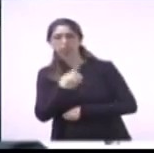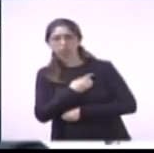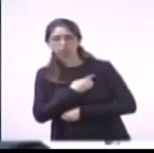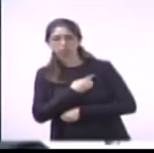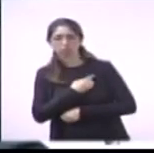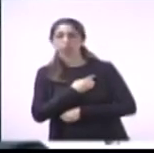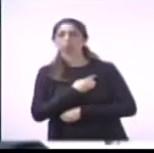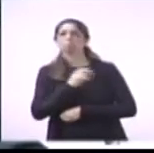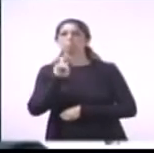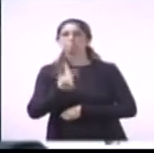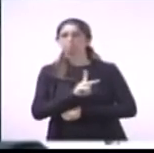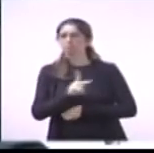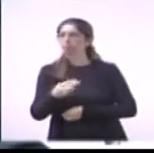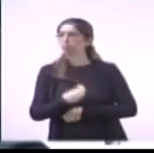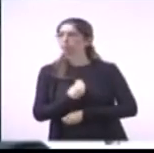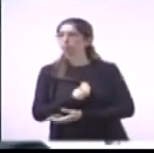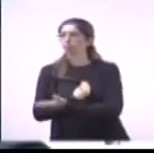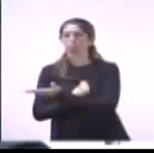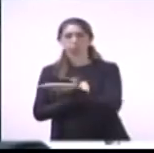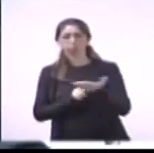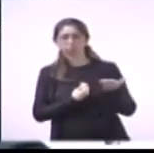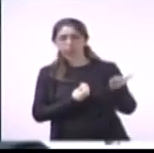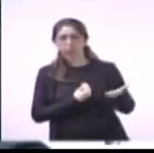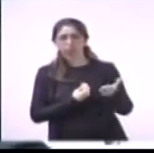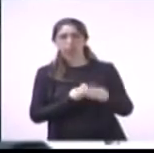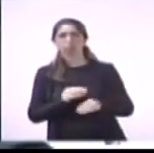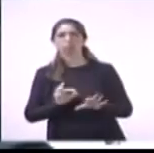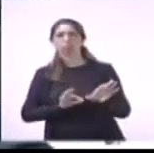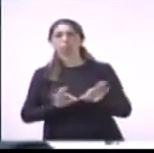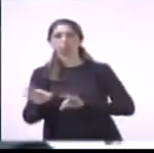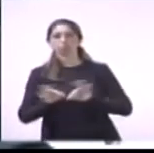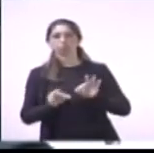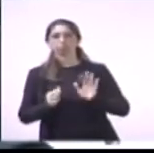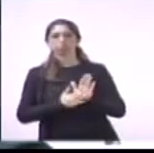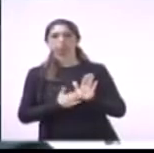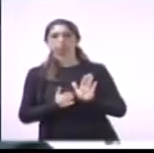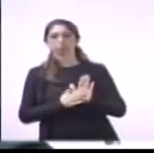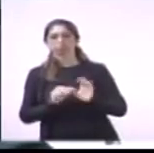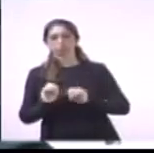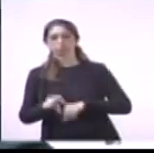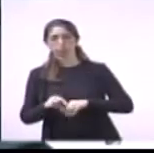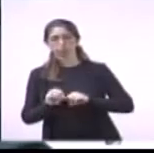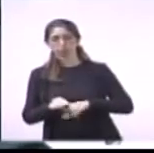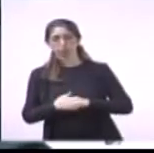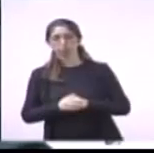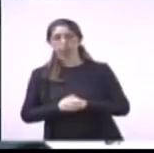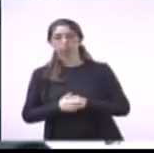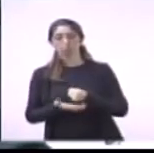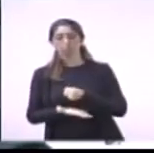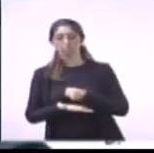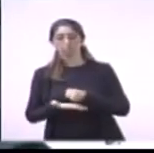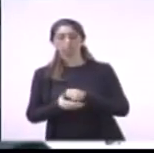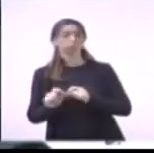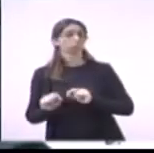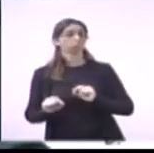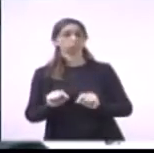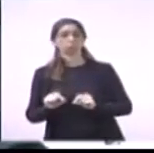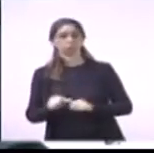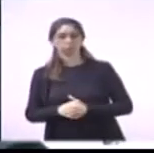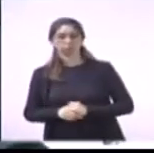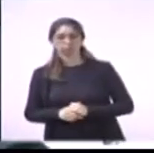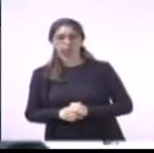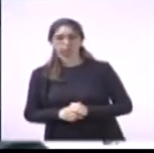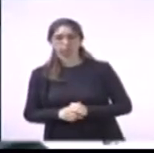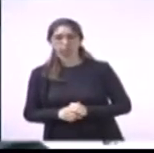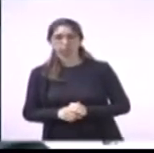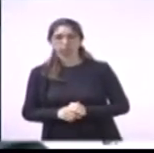estavam sabendo que o Plano Municipal de Educação estava baseado em cima das